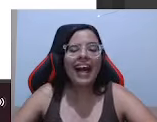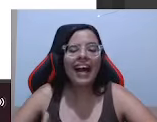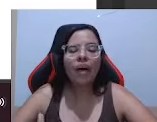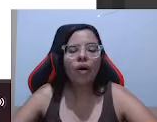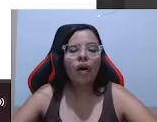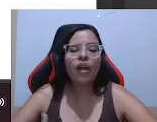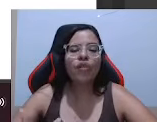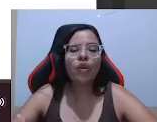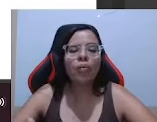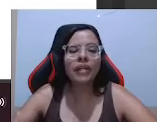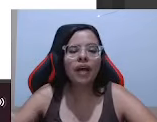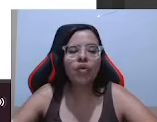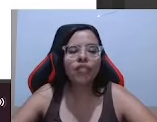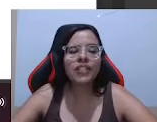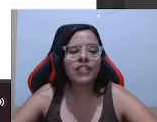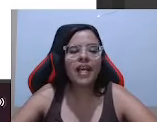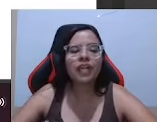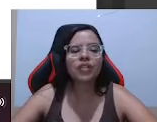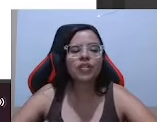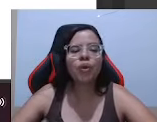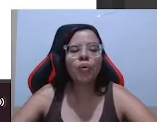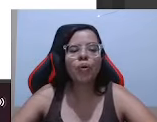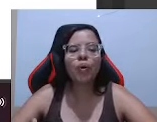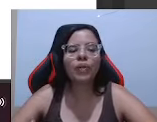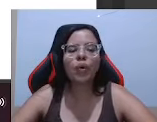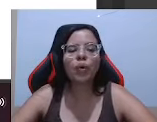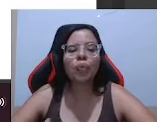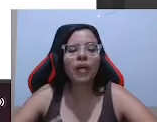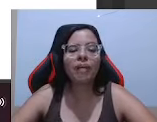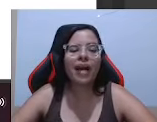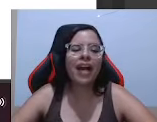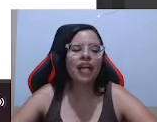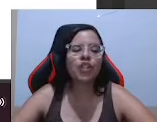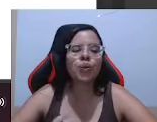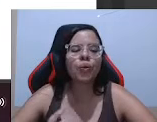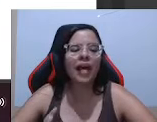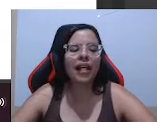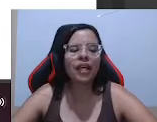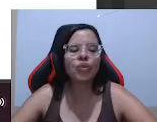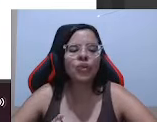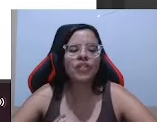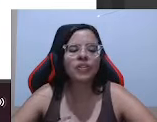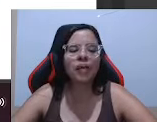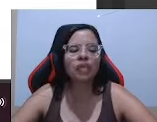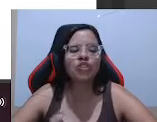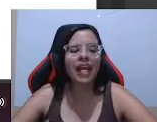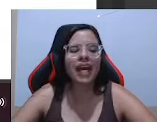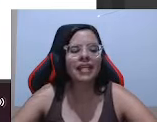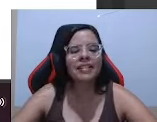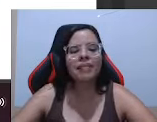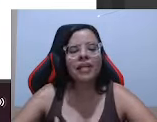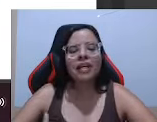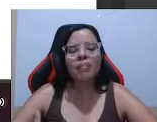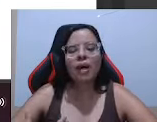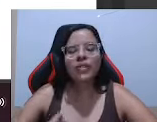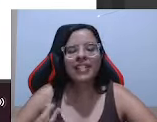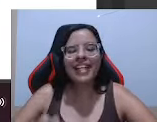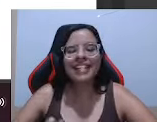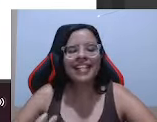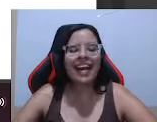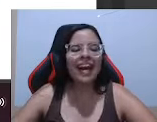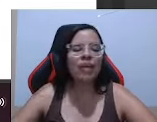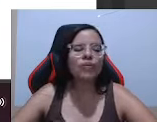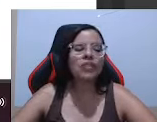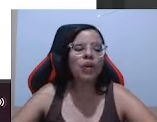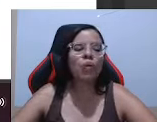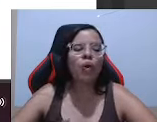ok? Agora eu vou comentar com vocês sobre o conteúdo programático. Aqui nos conhecimentos gerais, para os